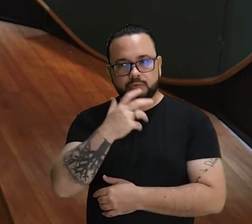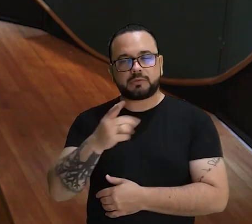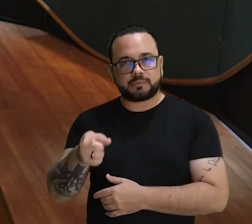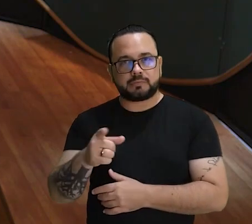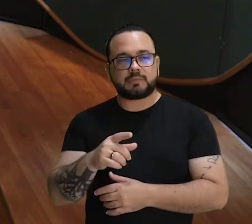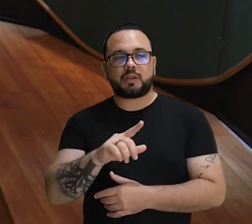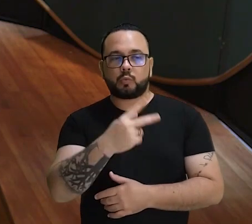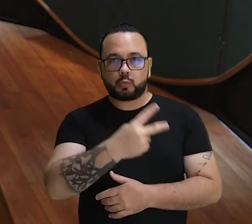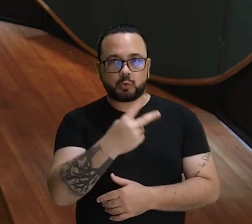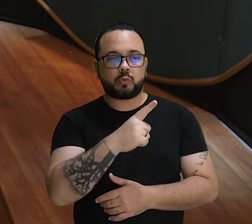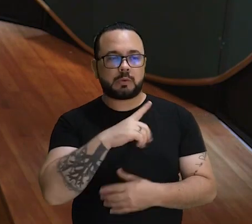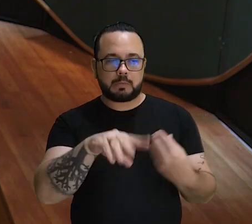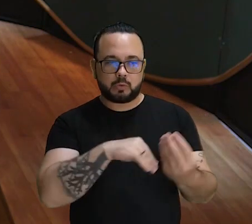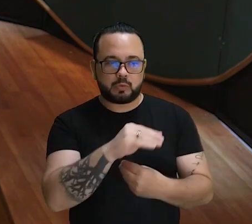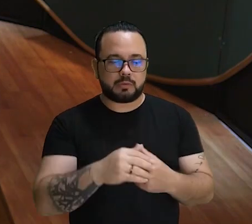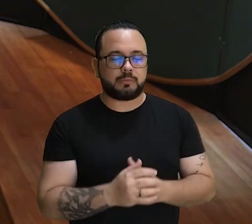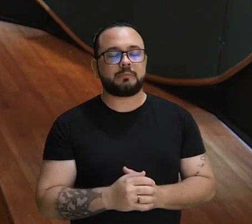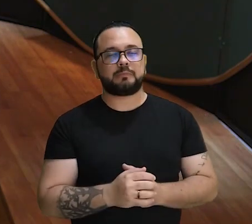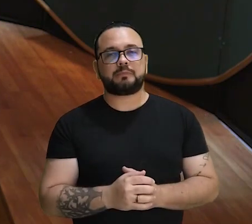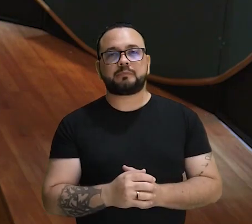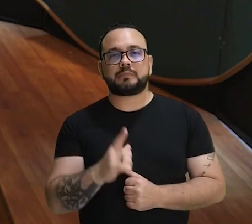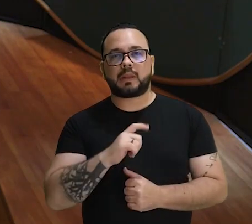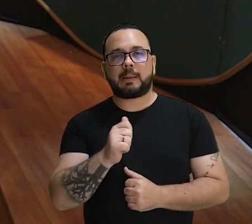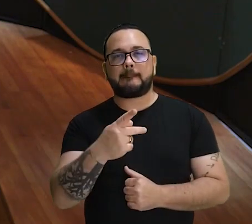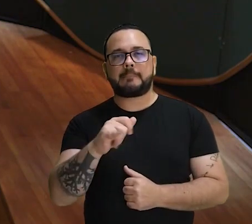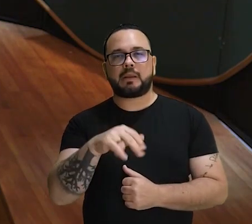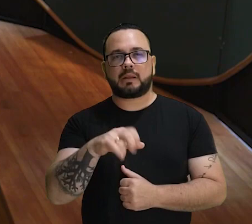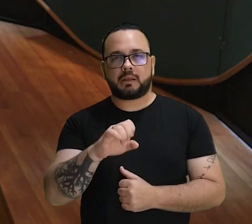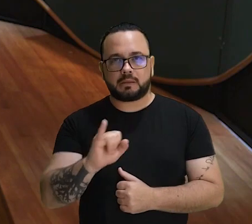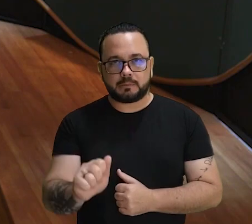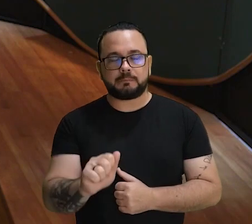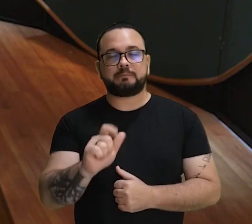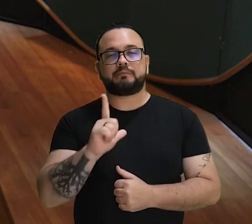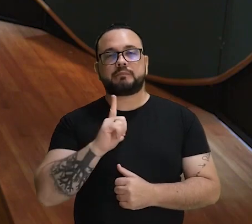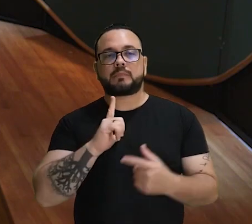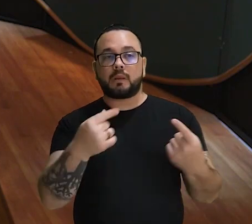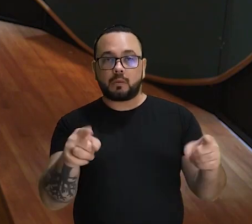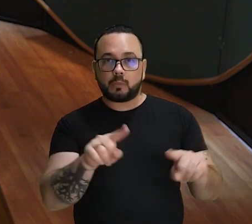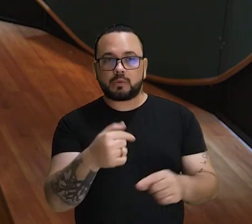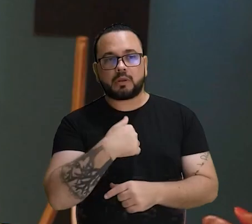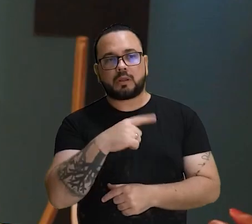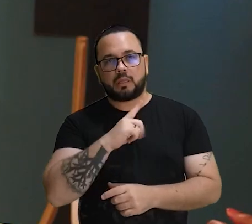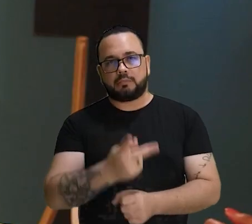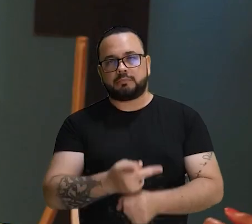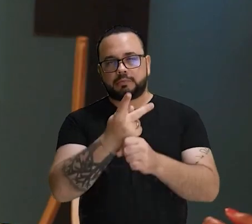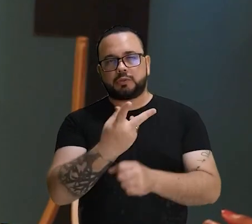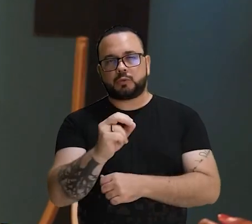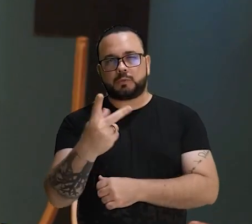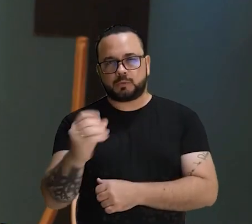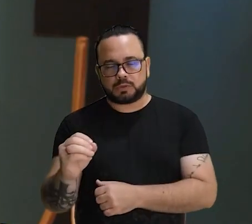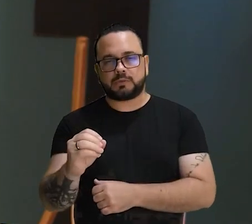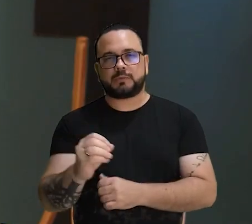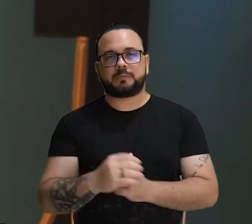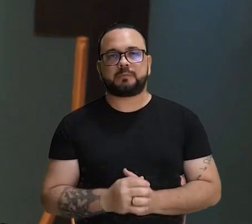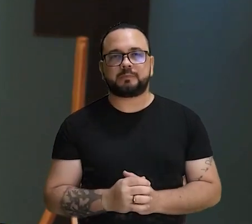perguntar sobre esse disco. Mas já conta pra gente. Conto. Se chama Apneia, né? Que é o nome da música que eu ganhei prêmio até em 2020